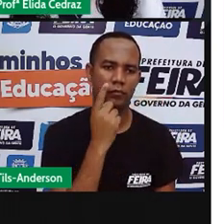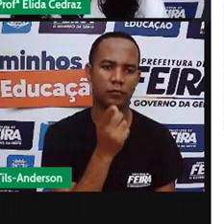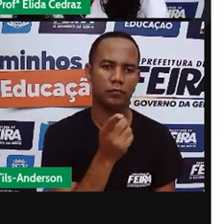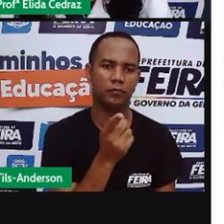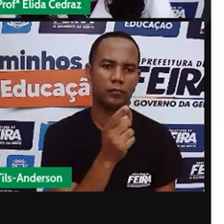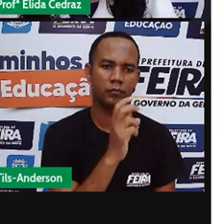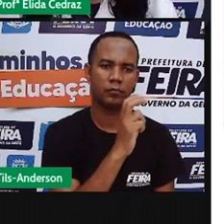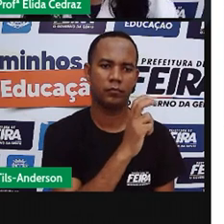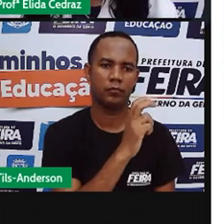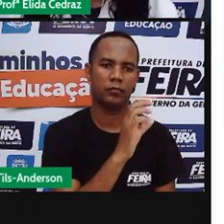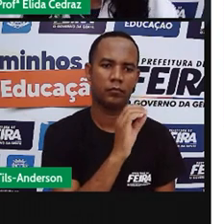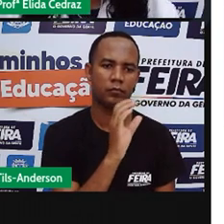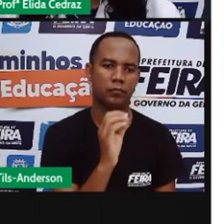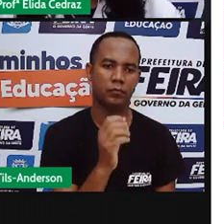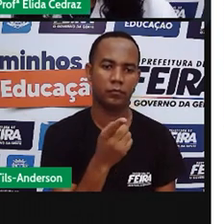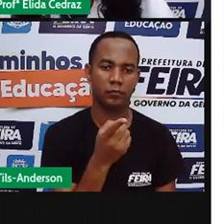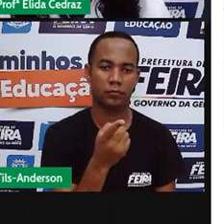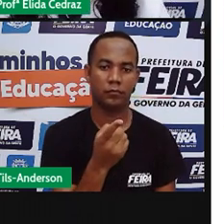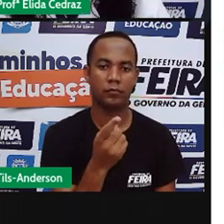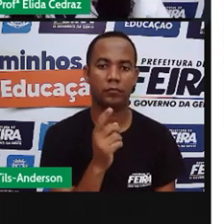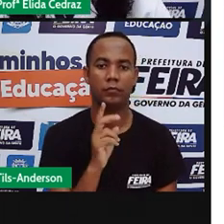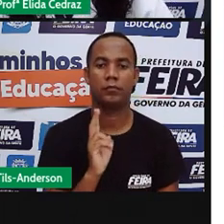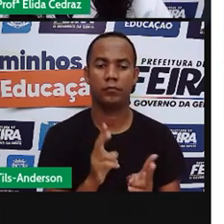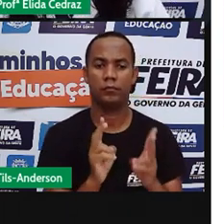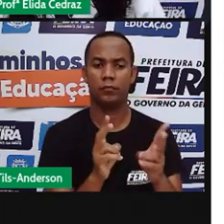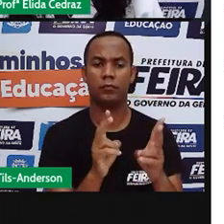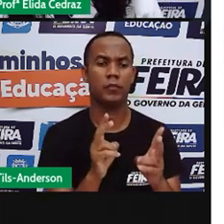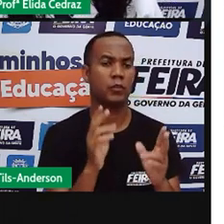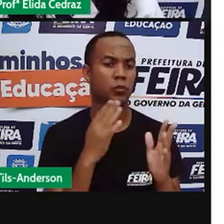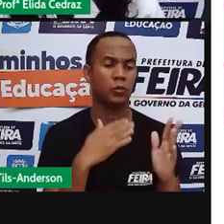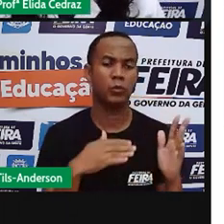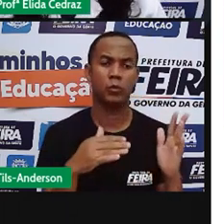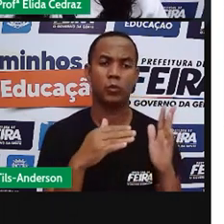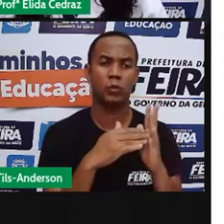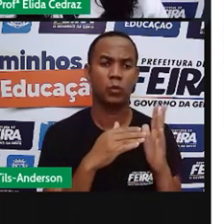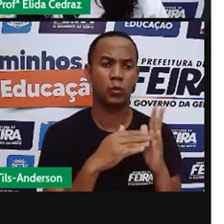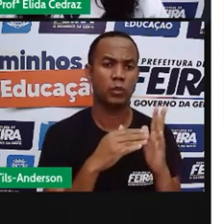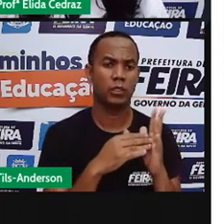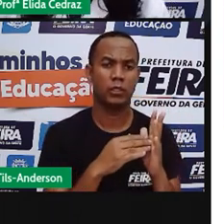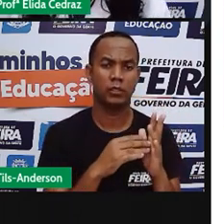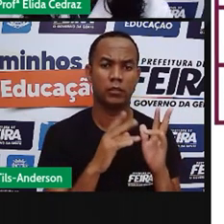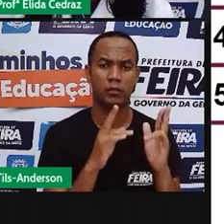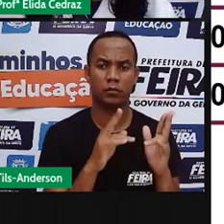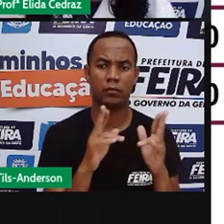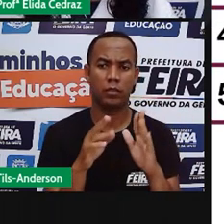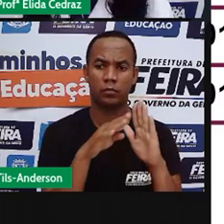500? E isso vai acontecer em todas as centenas.